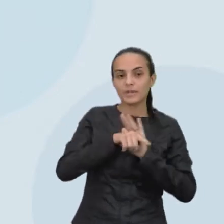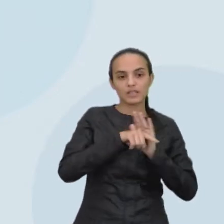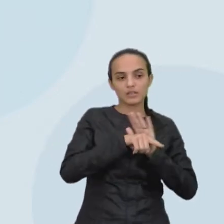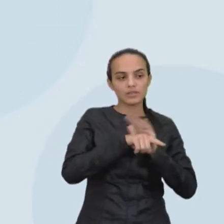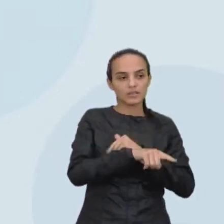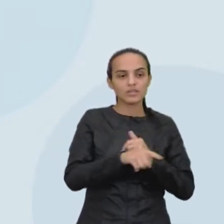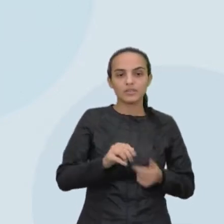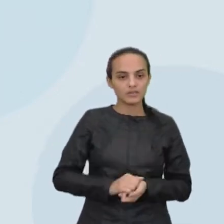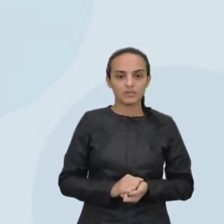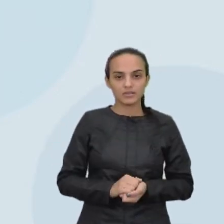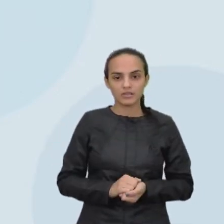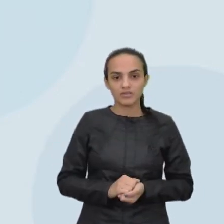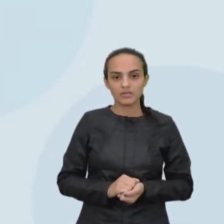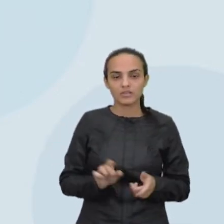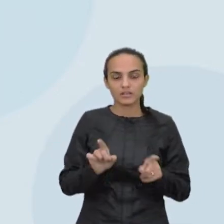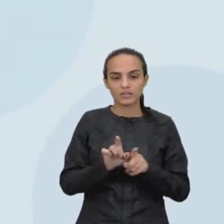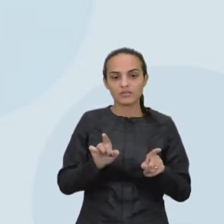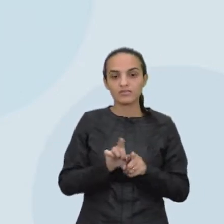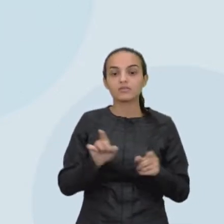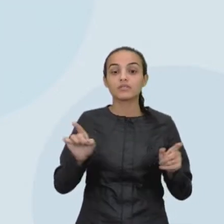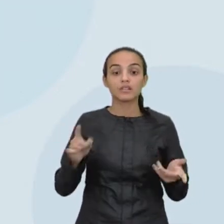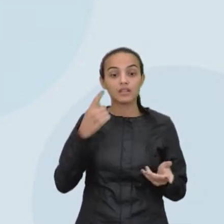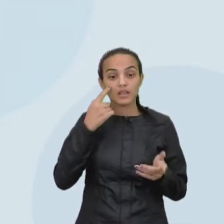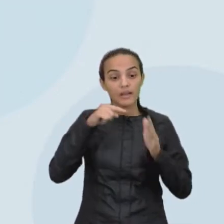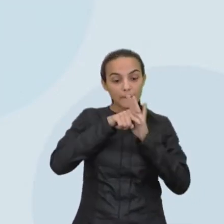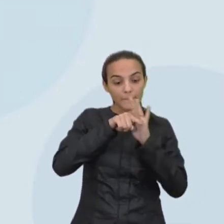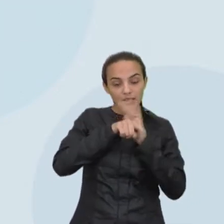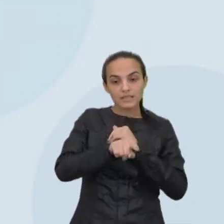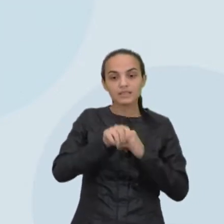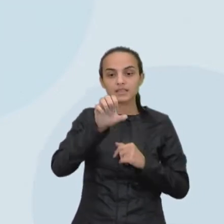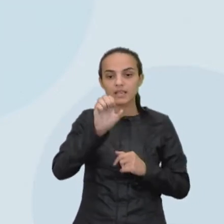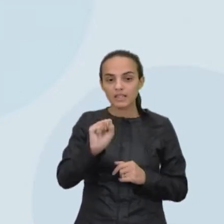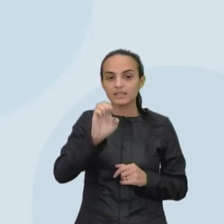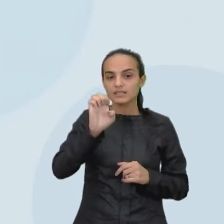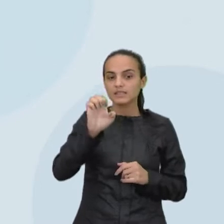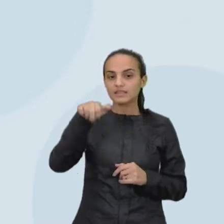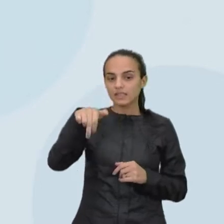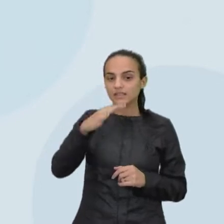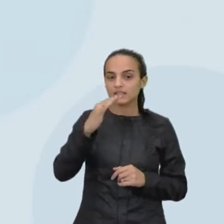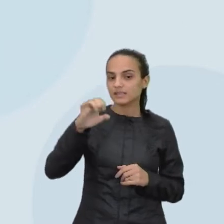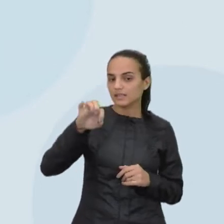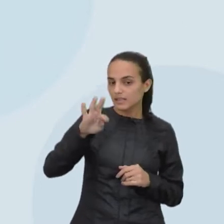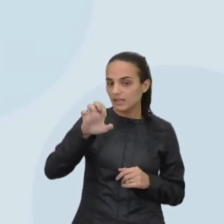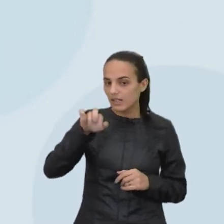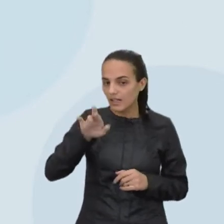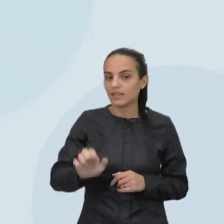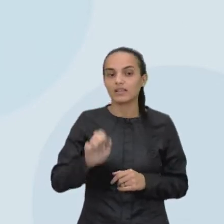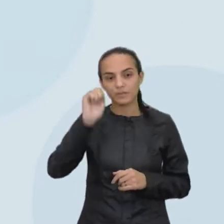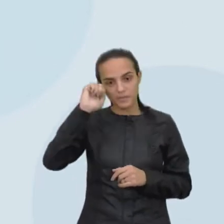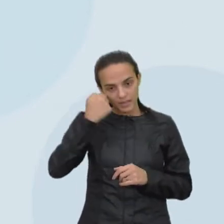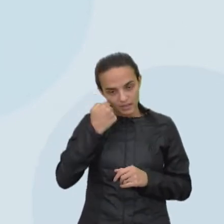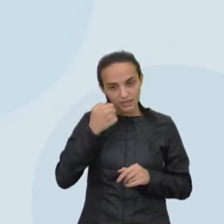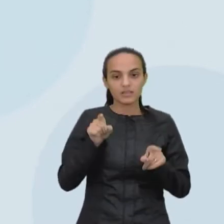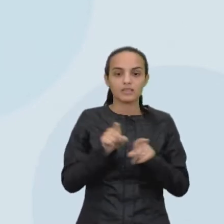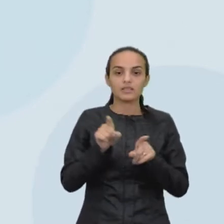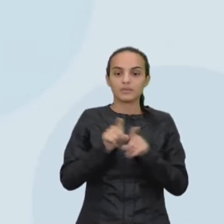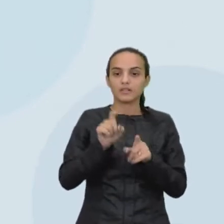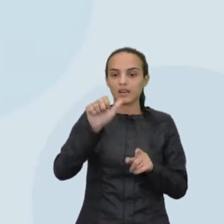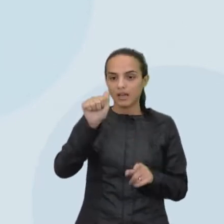estão interligadas. Então temos a pesquisa censitária, tá, ok? Indicada aqui em preto, temos